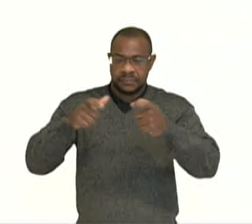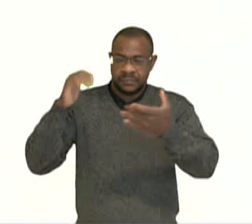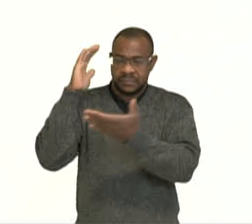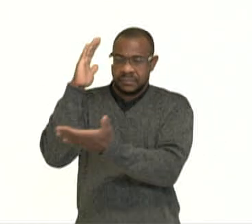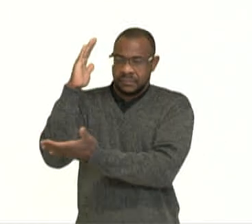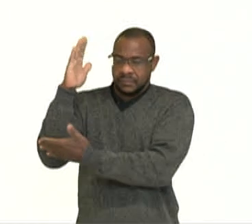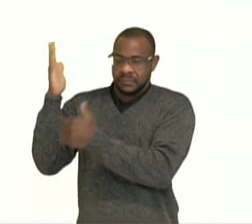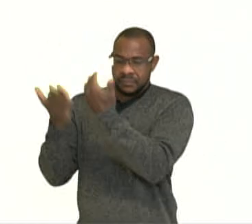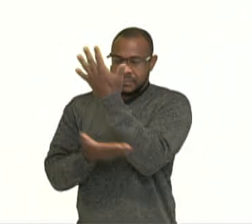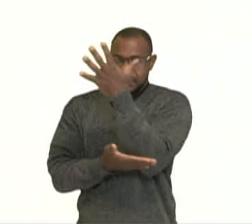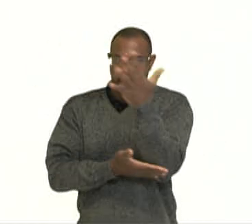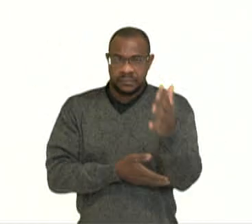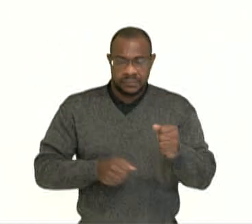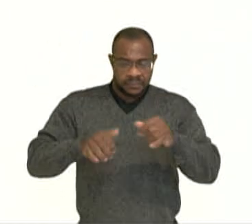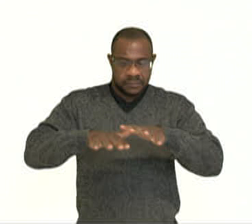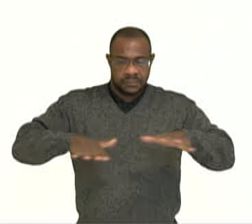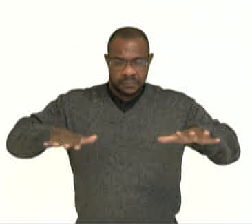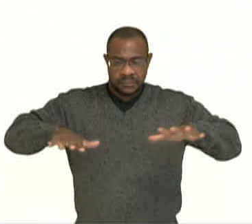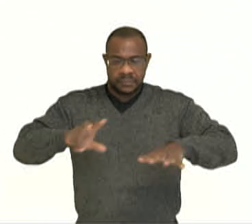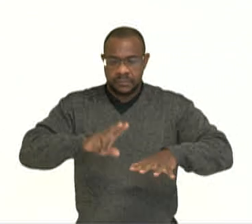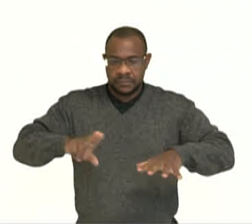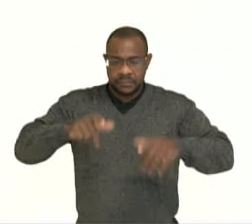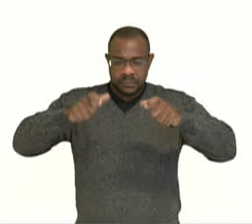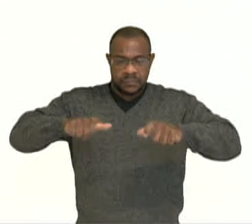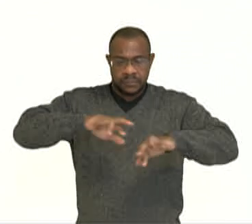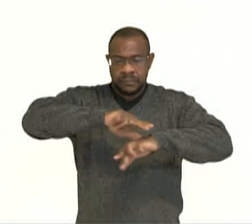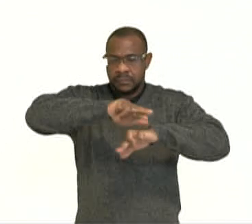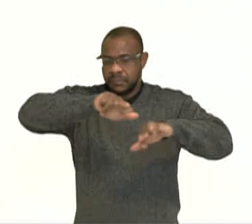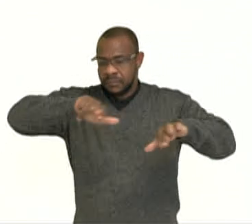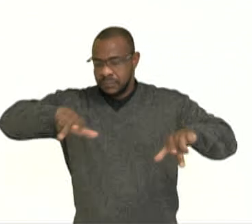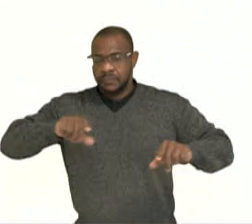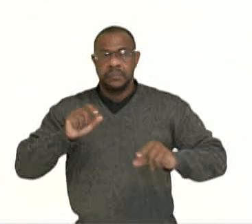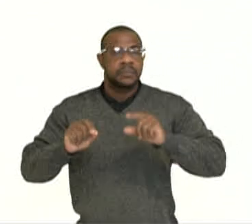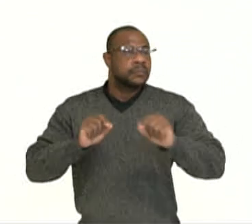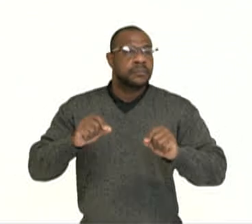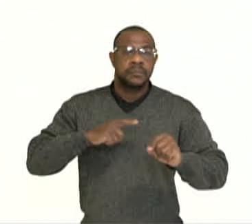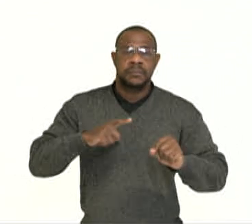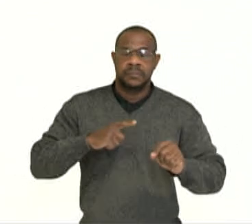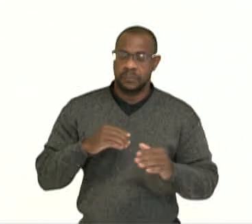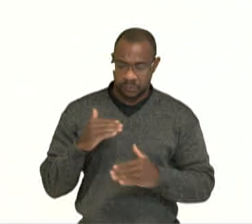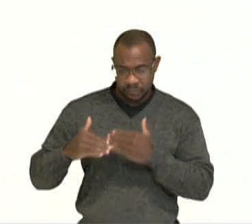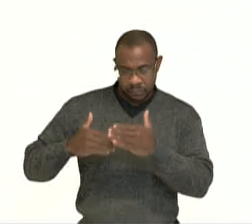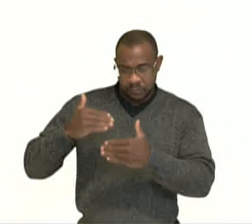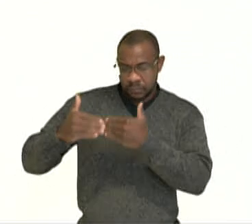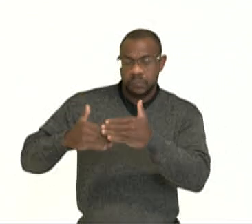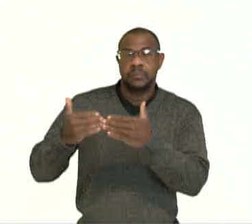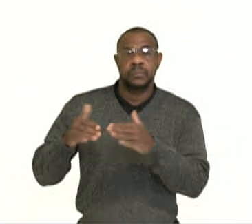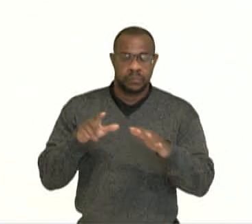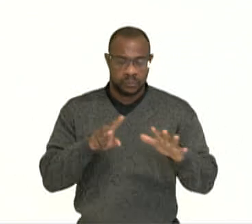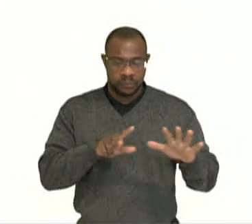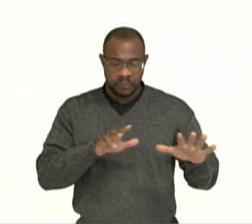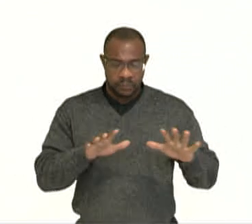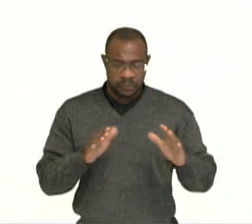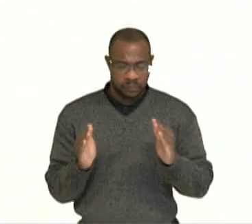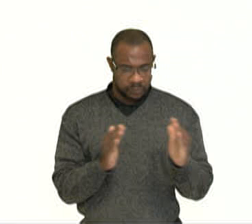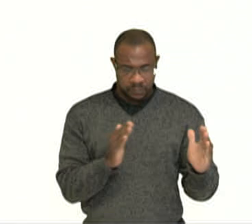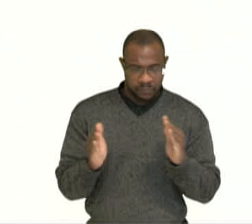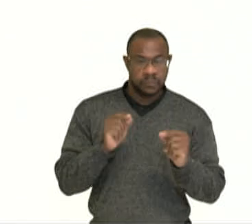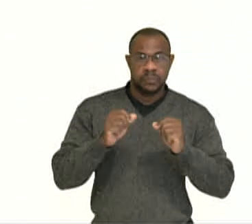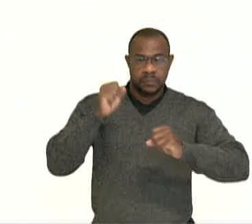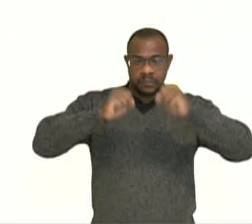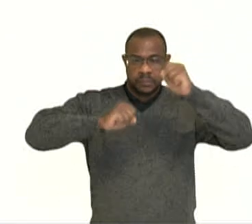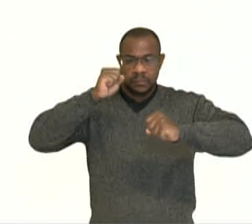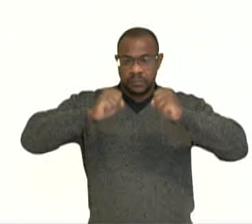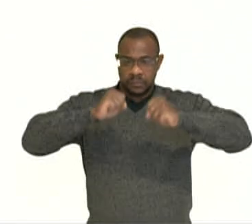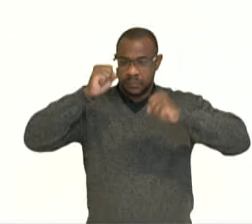para utilização diversificada, ou seja, vale destacar ali durante o período da Revolução Industrial.